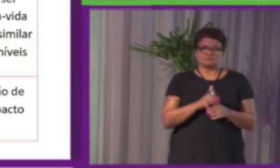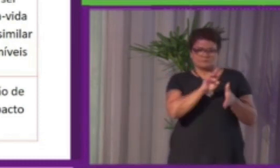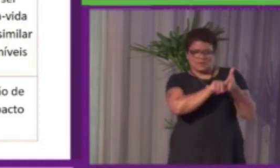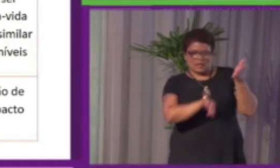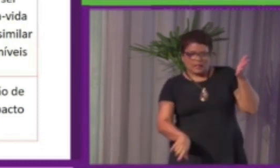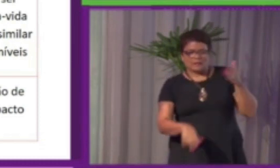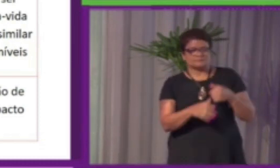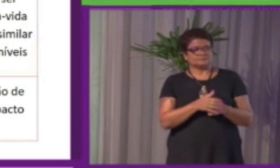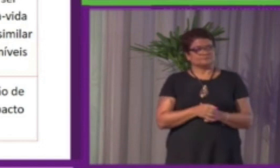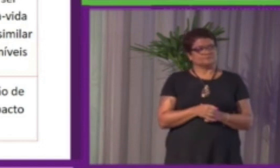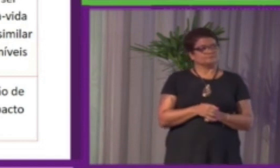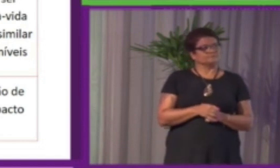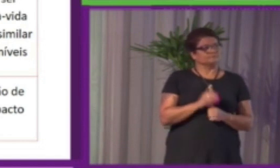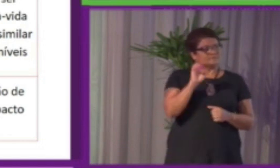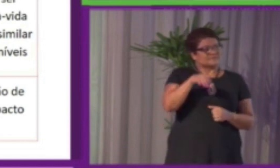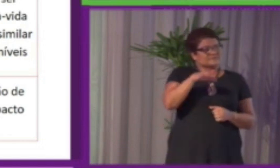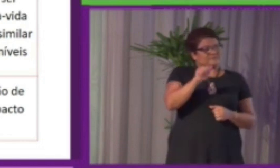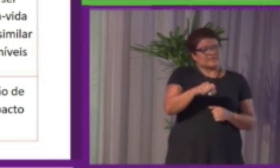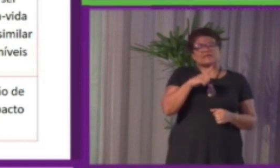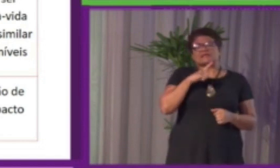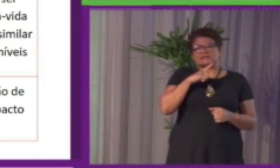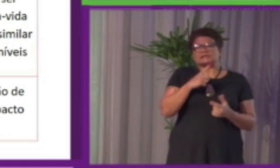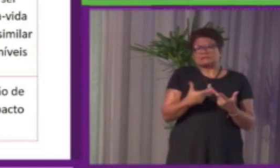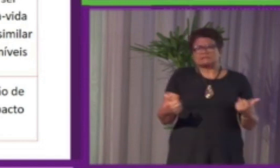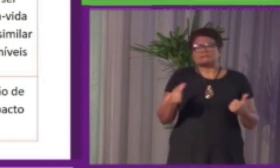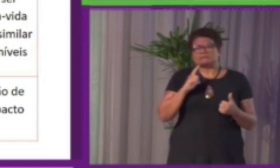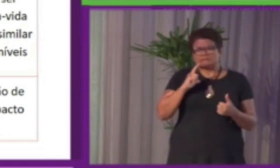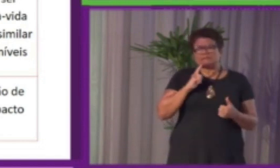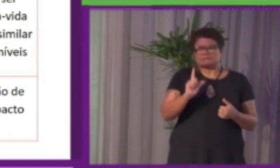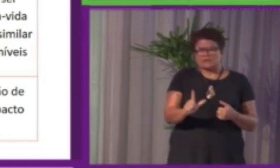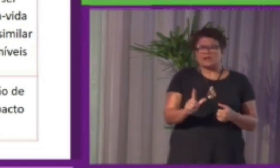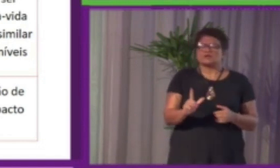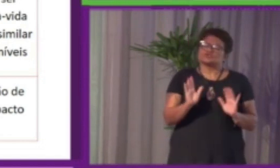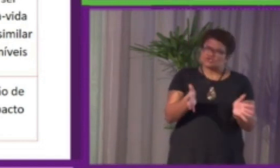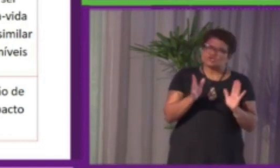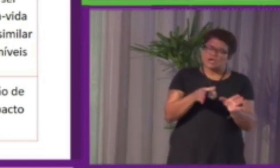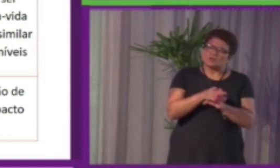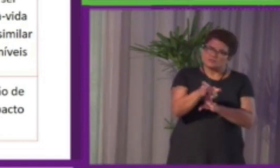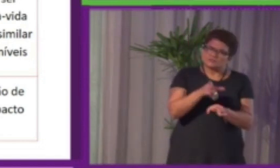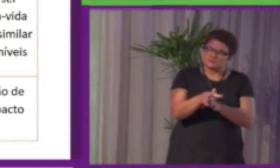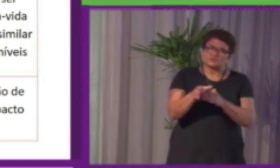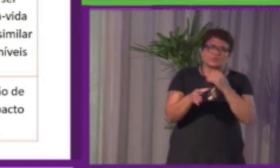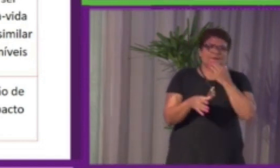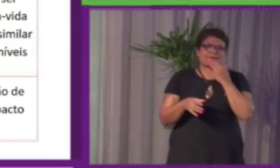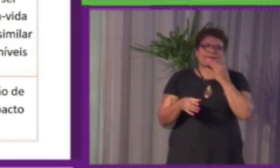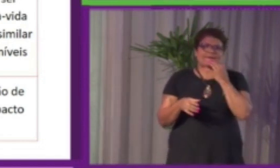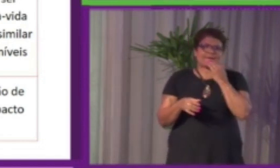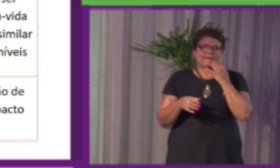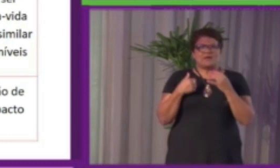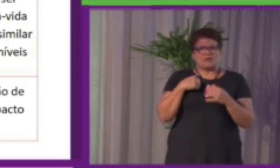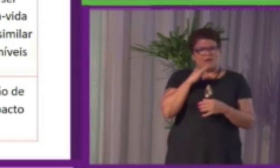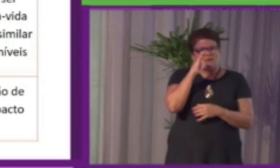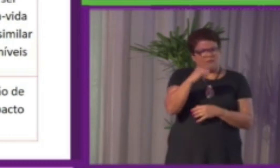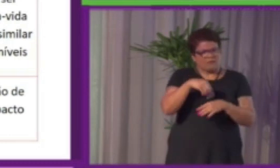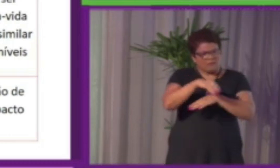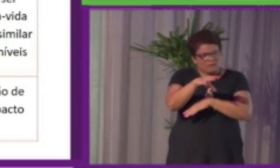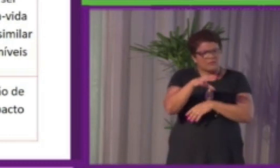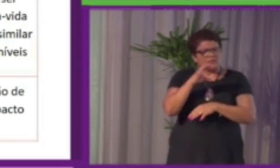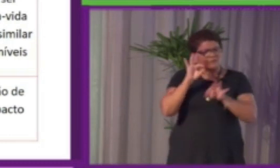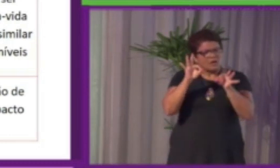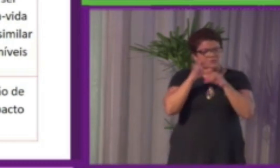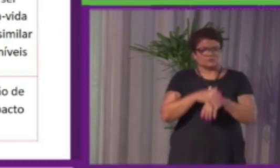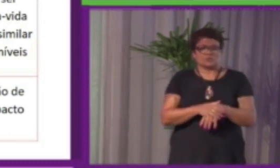do Inotercena, ela já emitiu, então, recomendações, dizendo que, de fato,